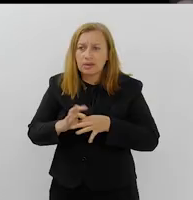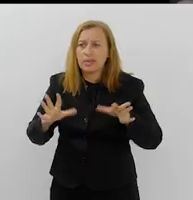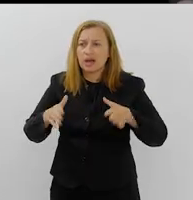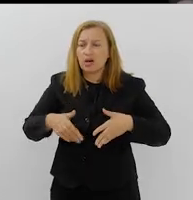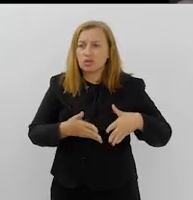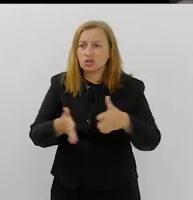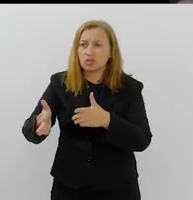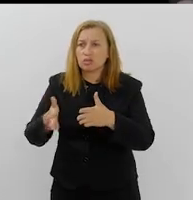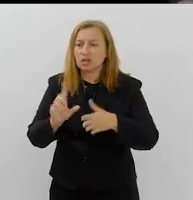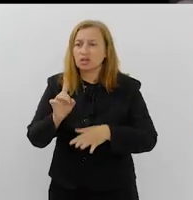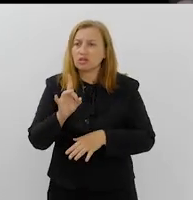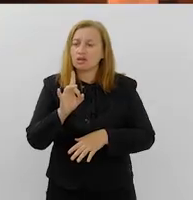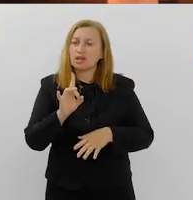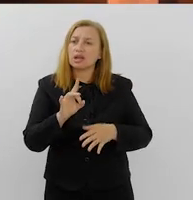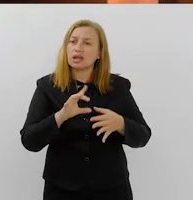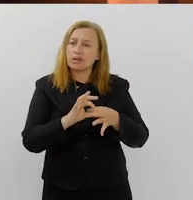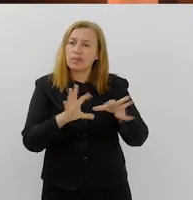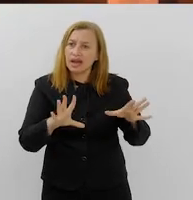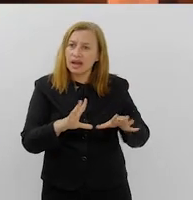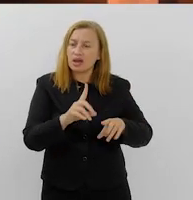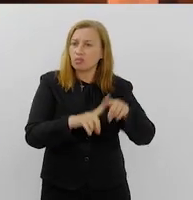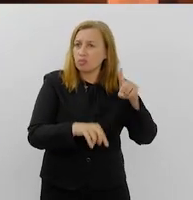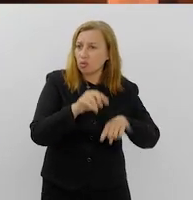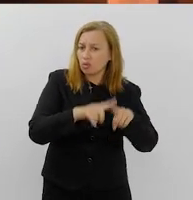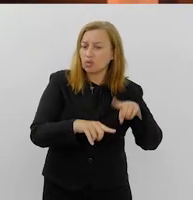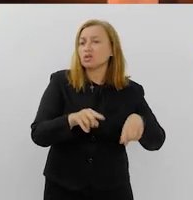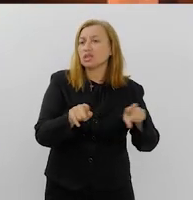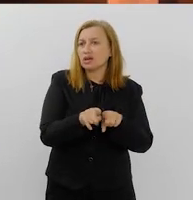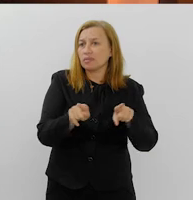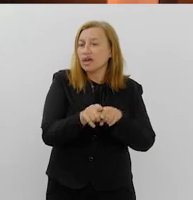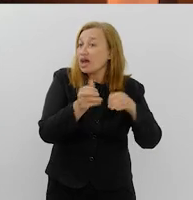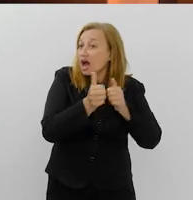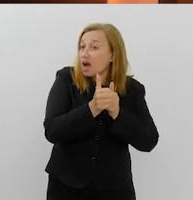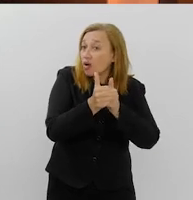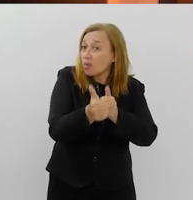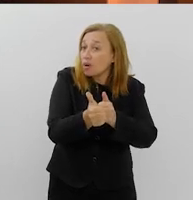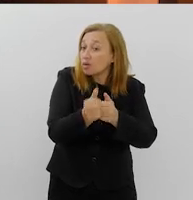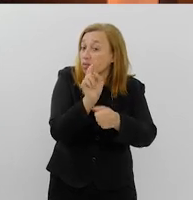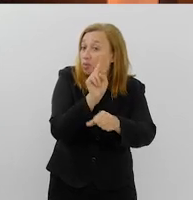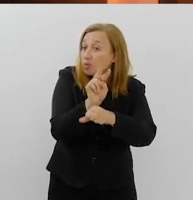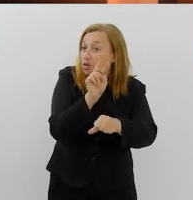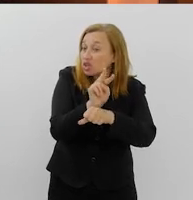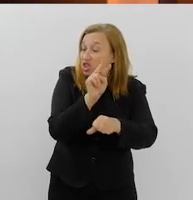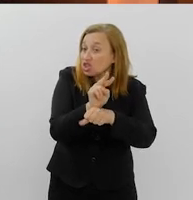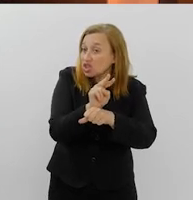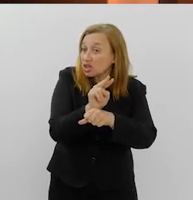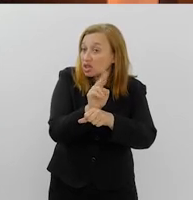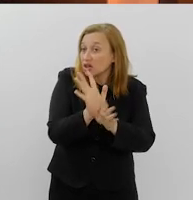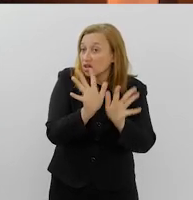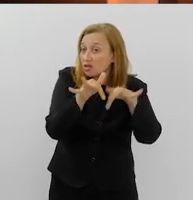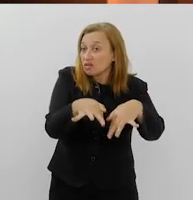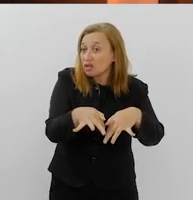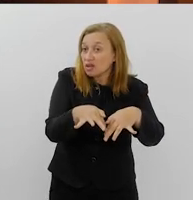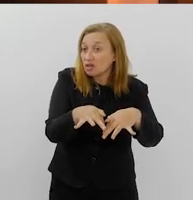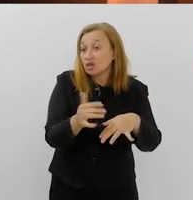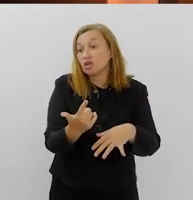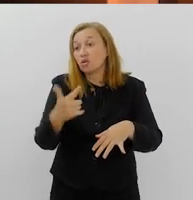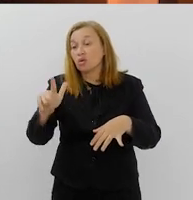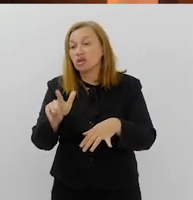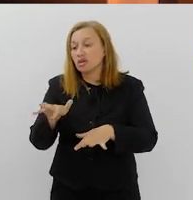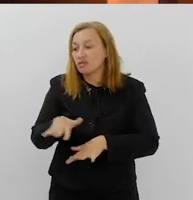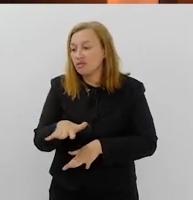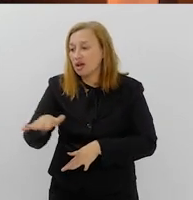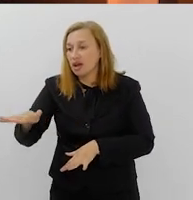E liberaram a carga? Eles liberaram não só a carga, como acompanharam até o destino final, que era dentro